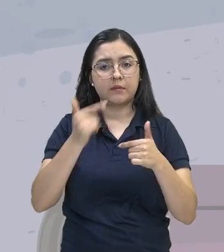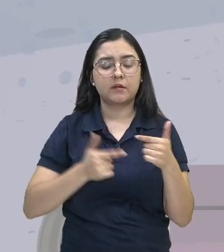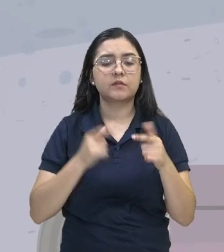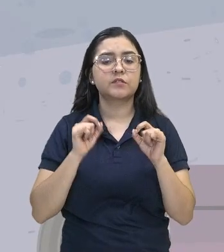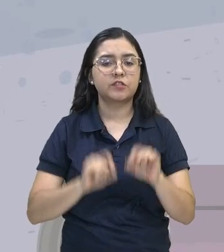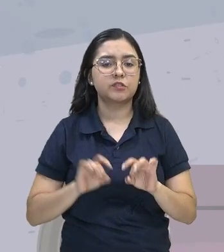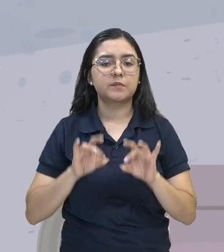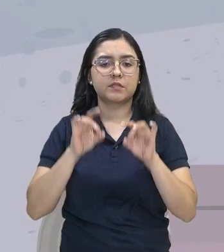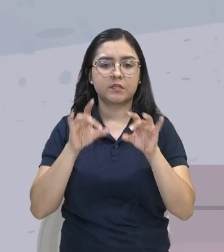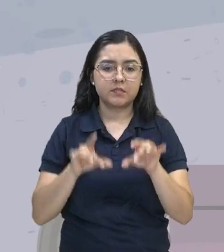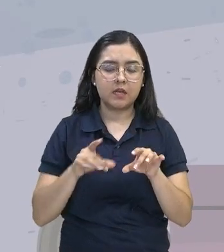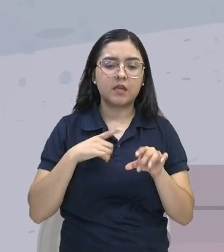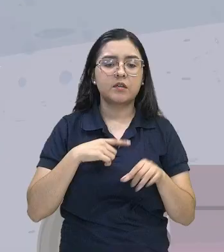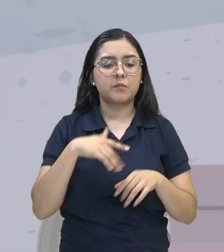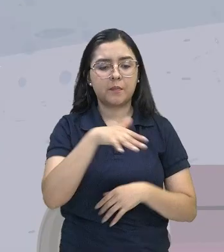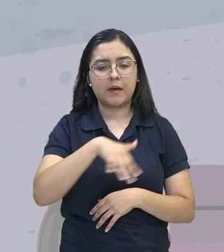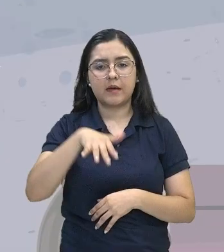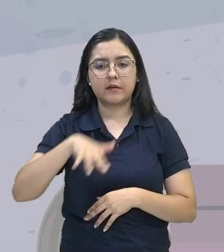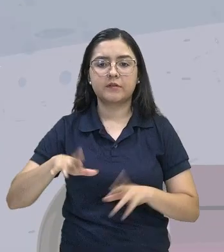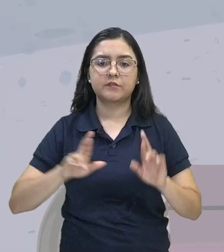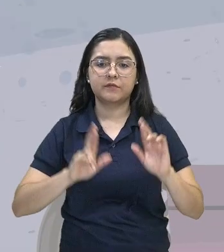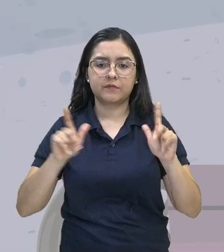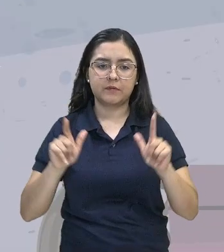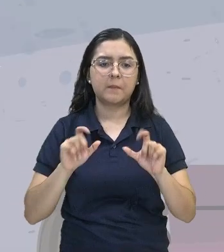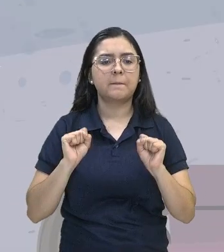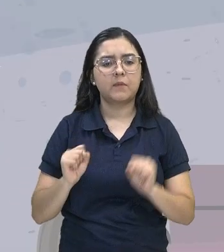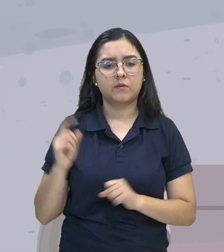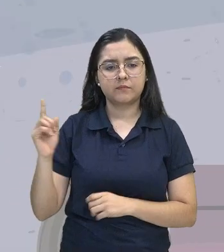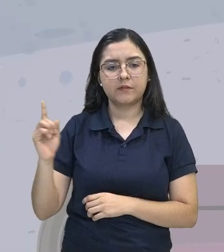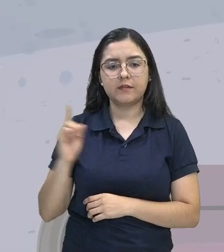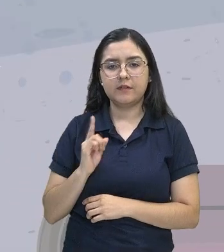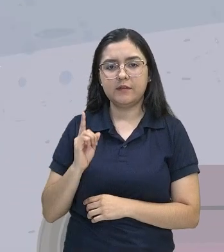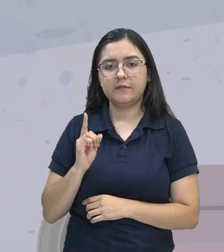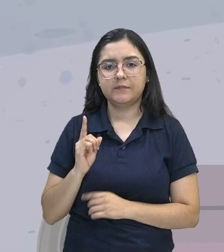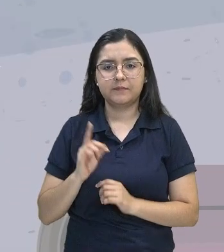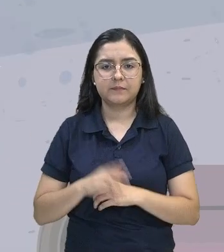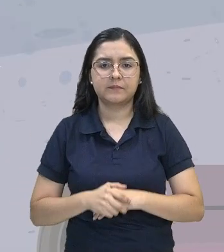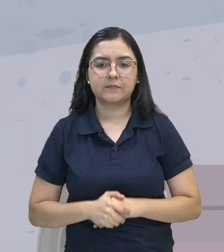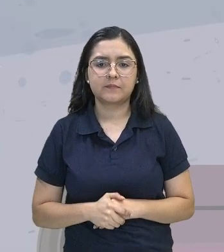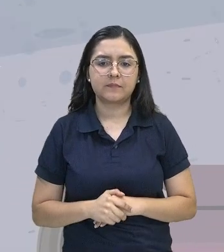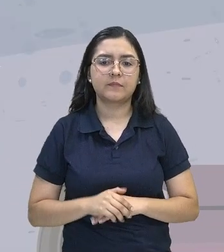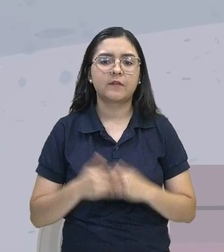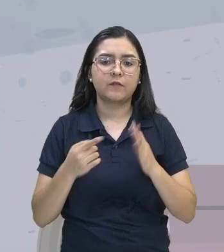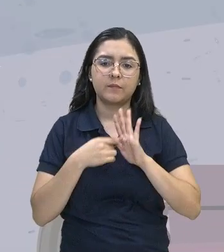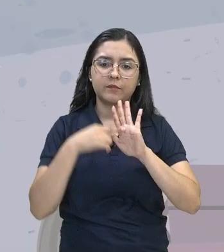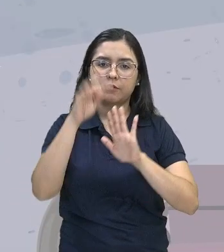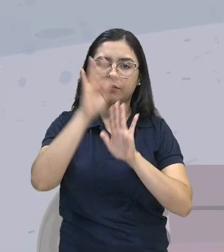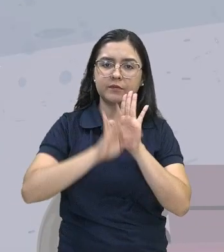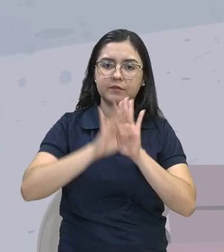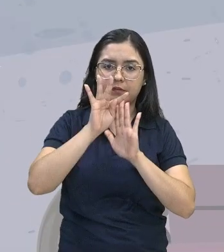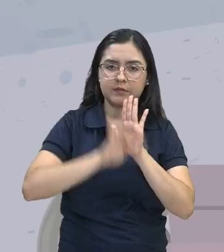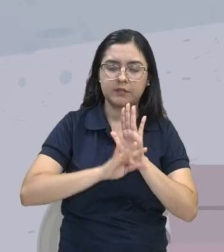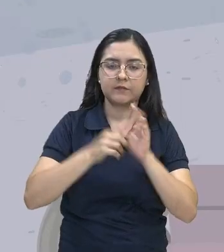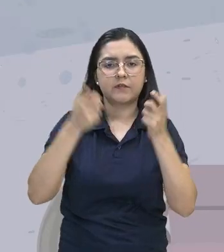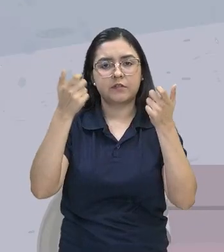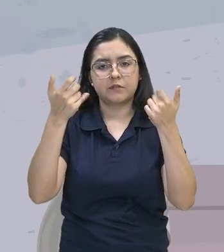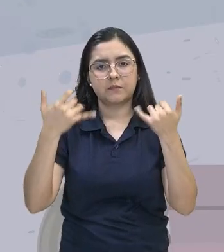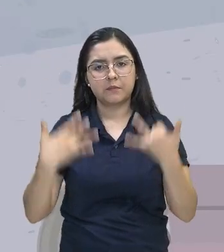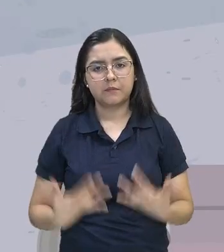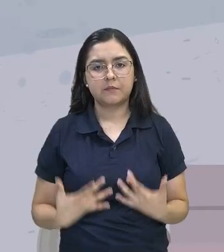uma área. Antes dele vir adentrar aqui a nossa aula, vou trazer para vocês um texto que vai explicar um pouquinho sobre